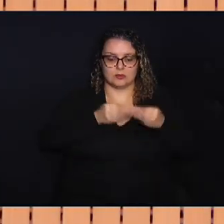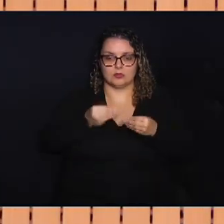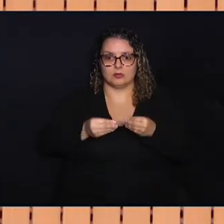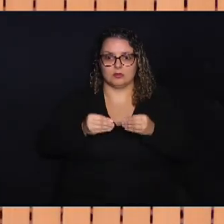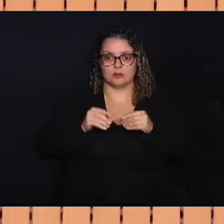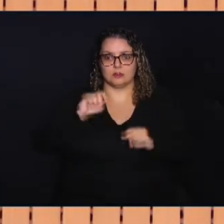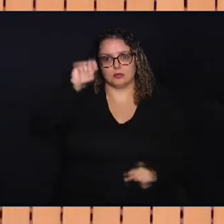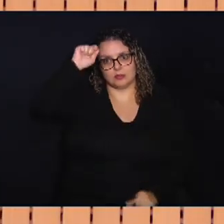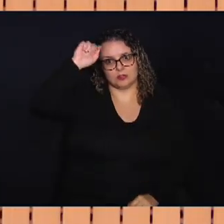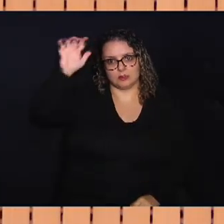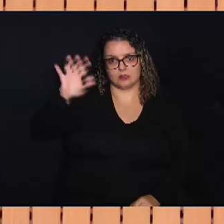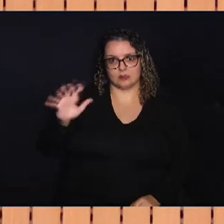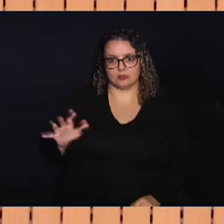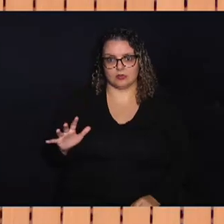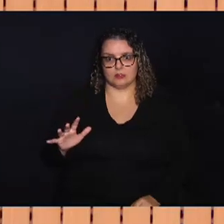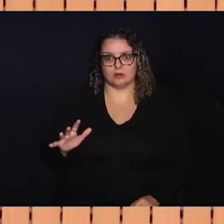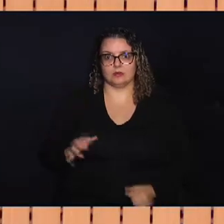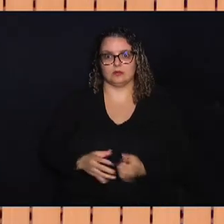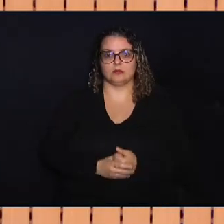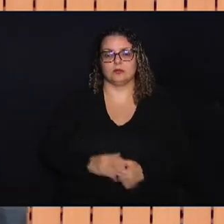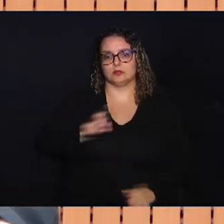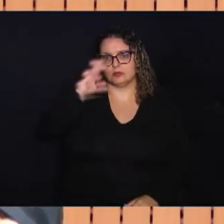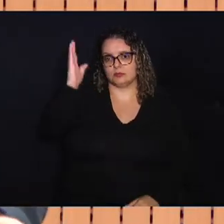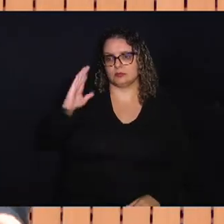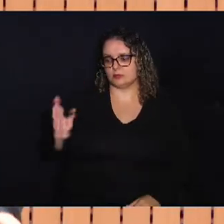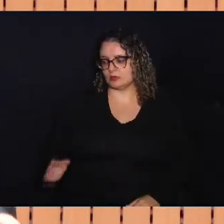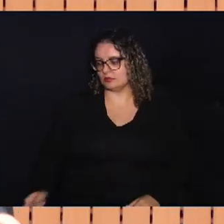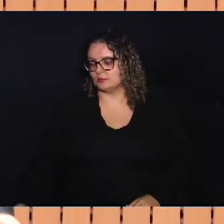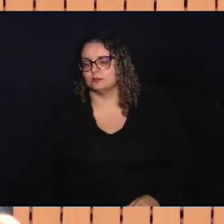no Brasil. Eu já tive a